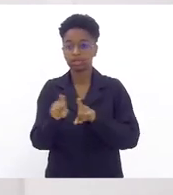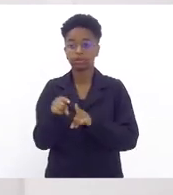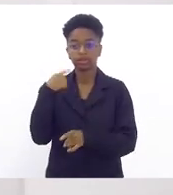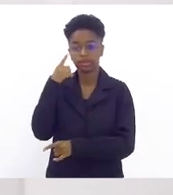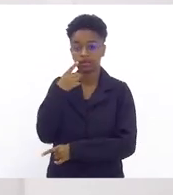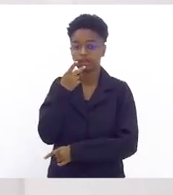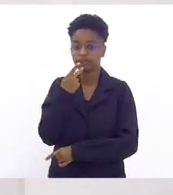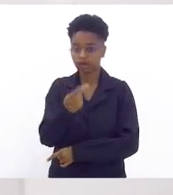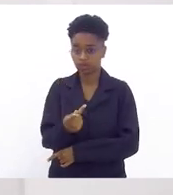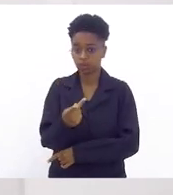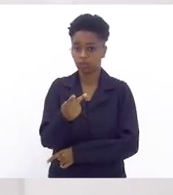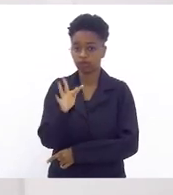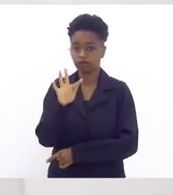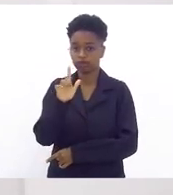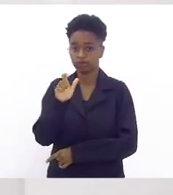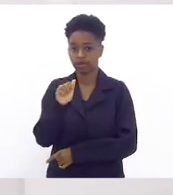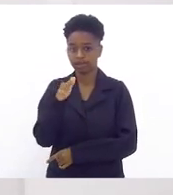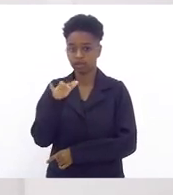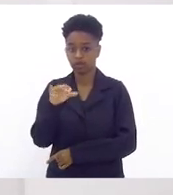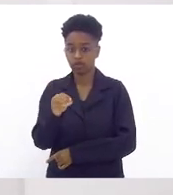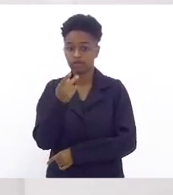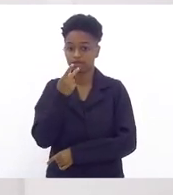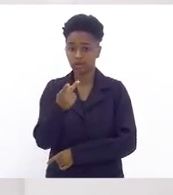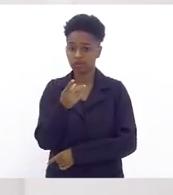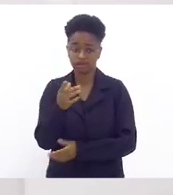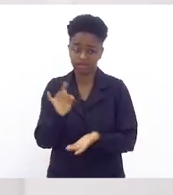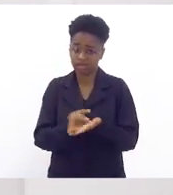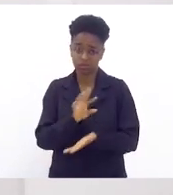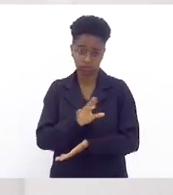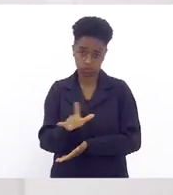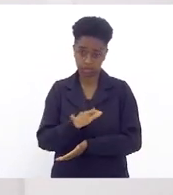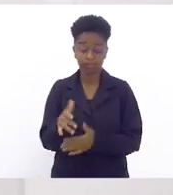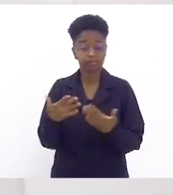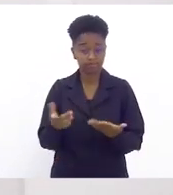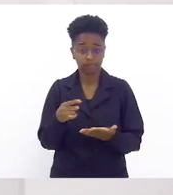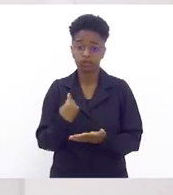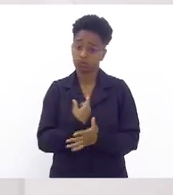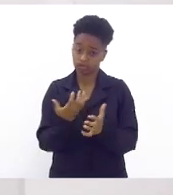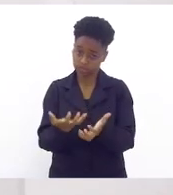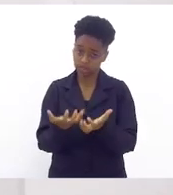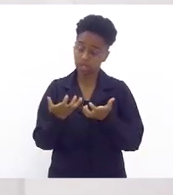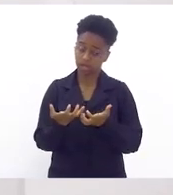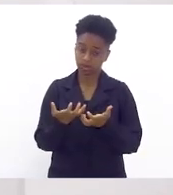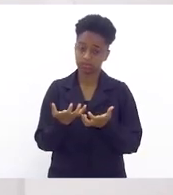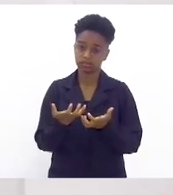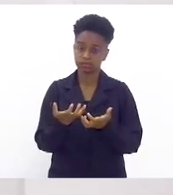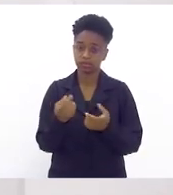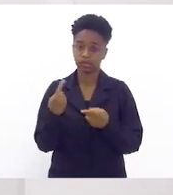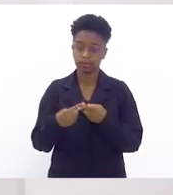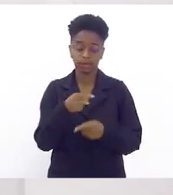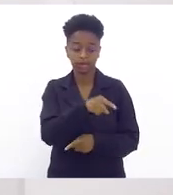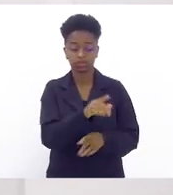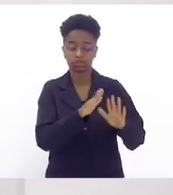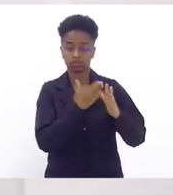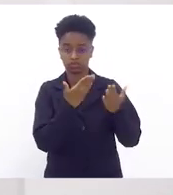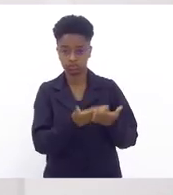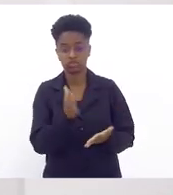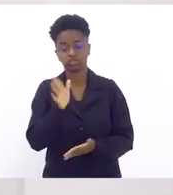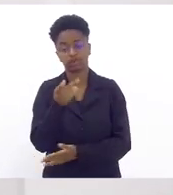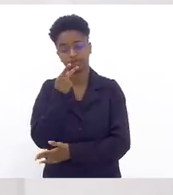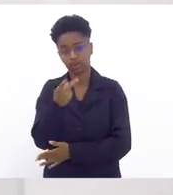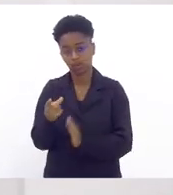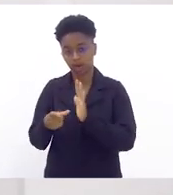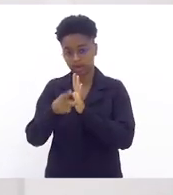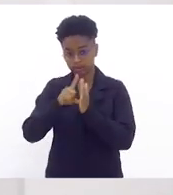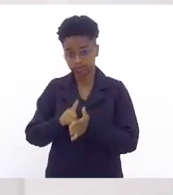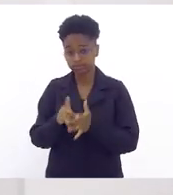Flávio serafini confirmou que isso não é verdade então a gente exige condições A Martins pernas Como já foi falado